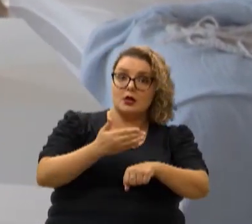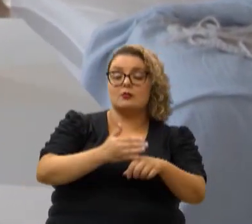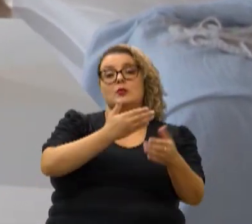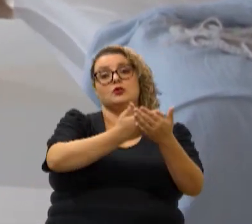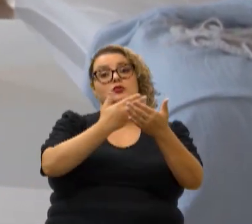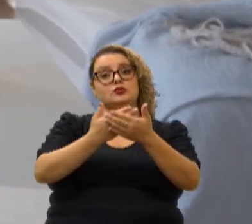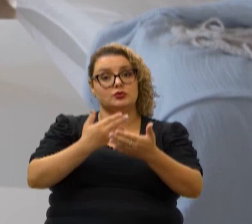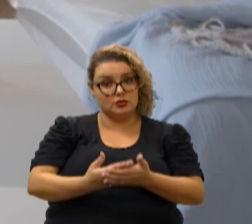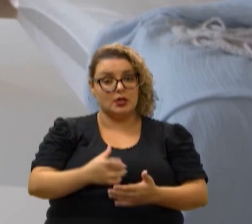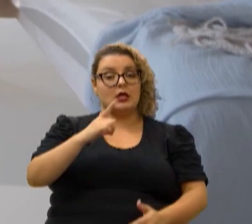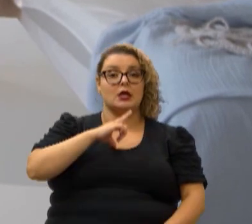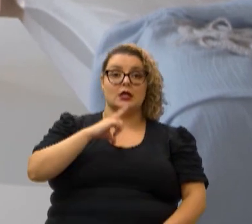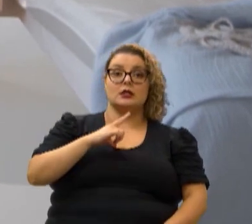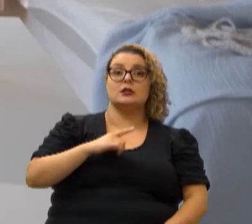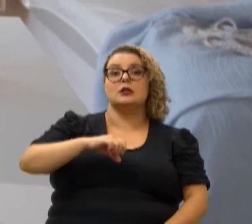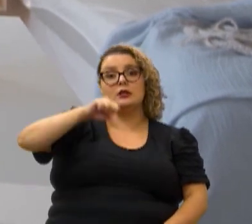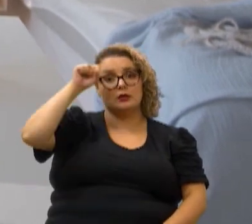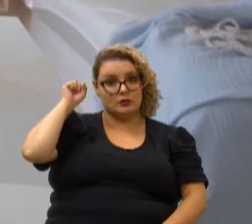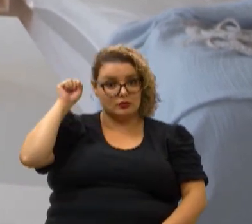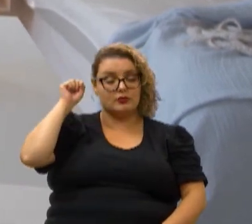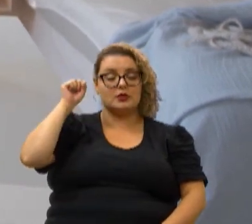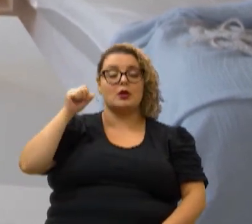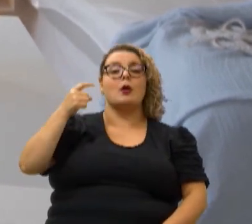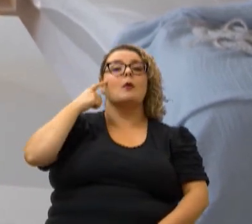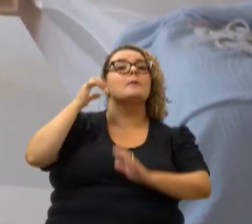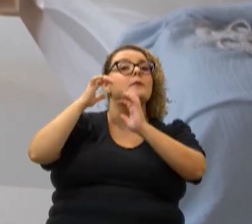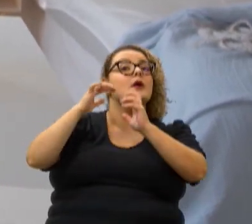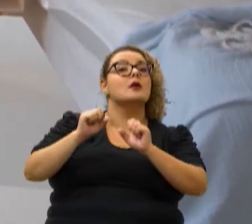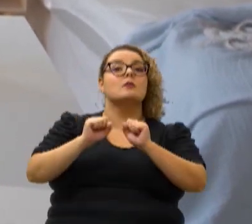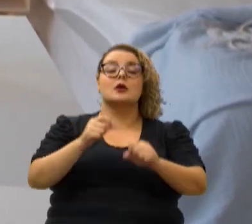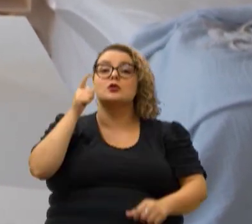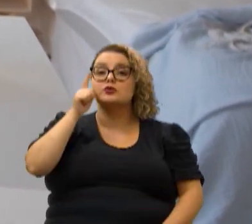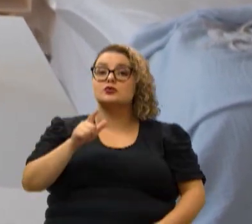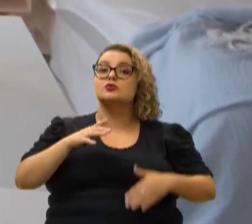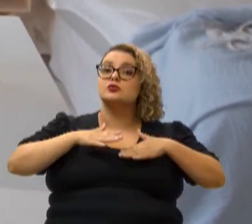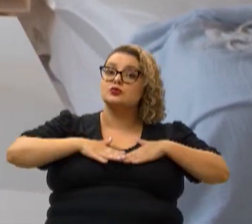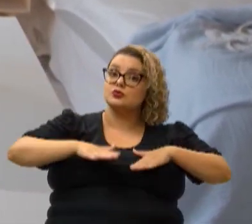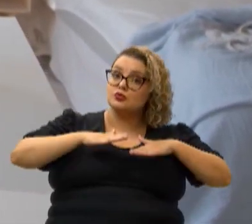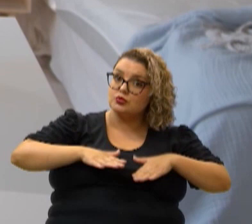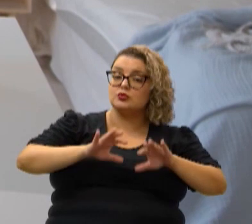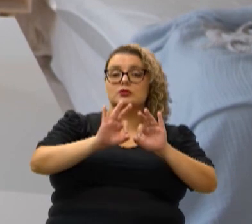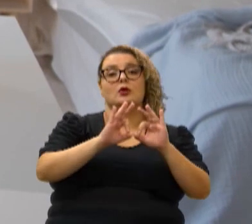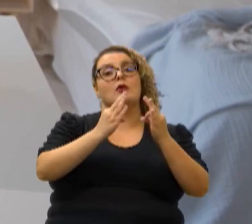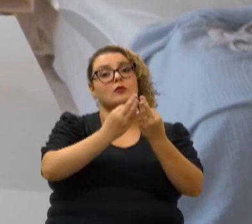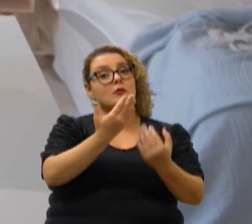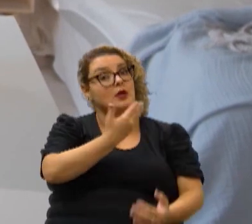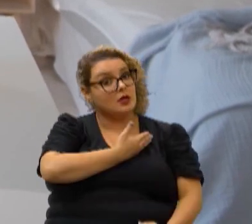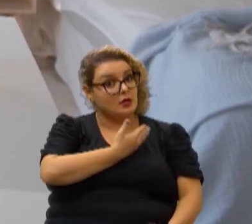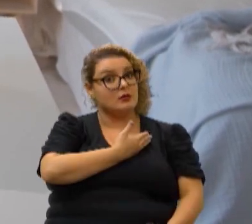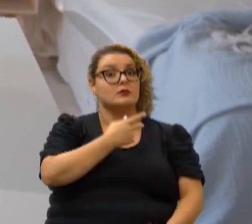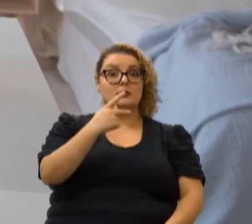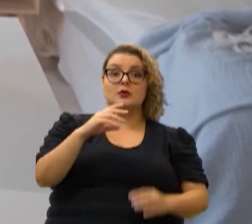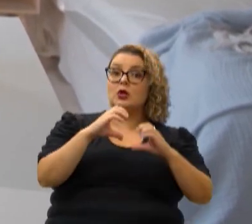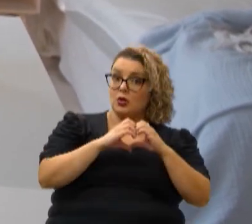as disciplinas que cairão no seu vestibular. Pense também em momentos para que você consiga descansar com sua família e com as pessoas